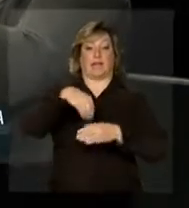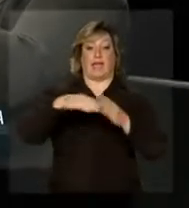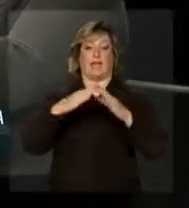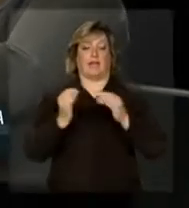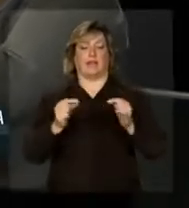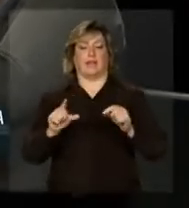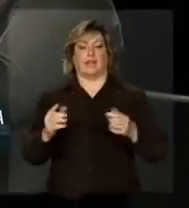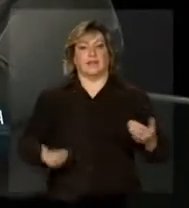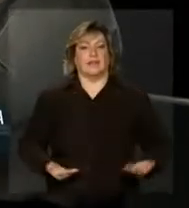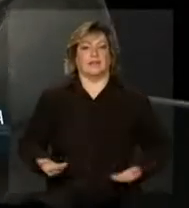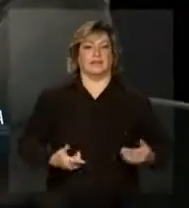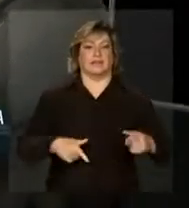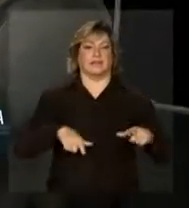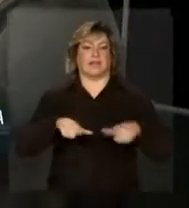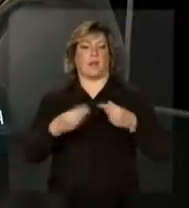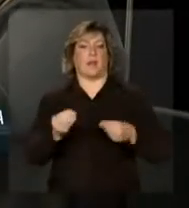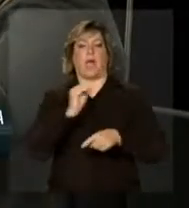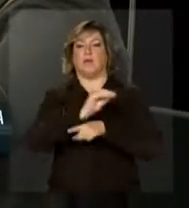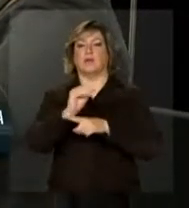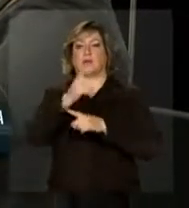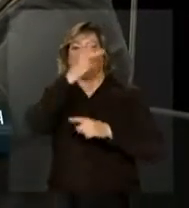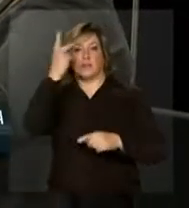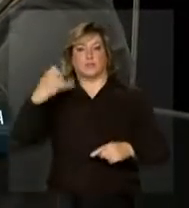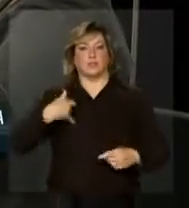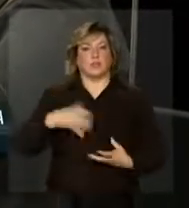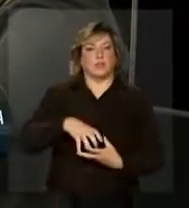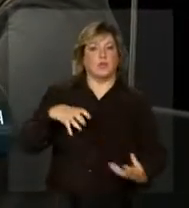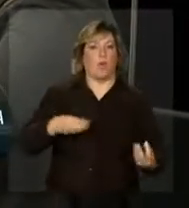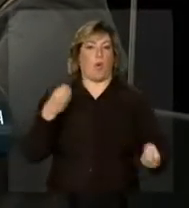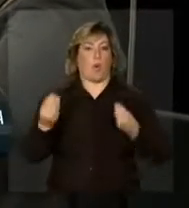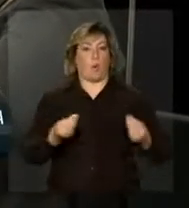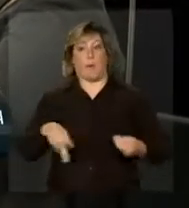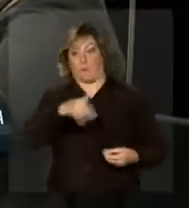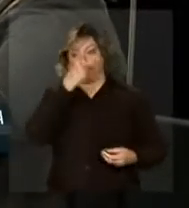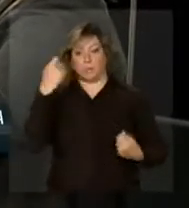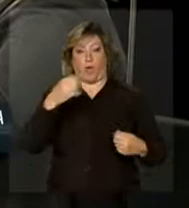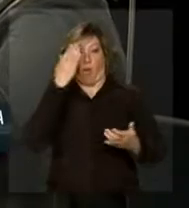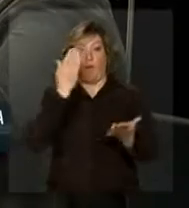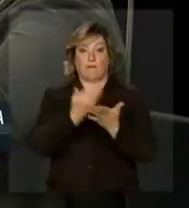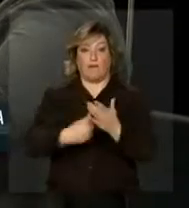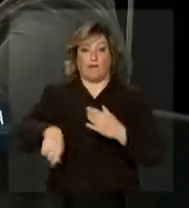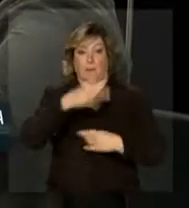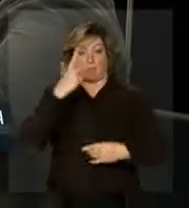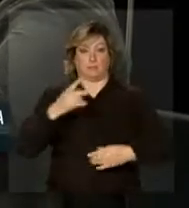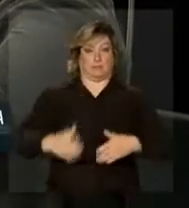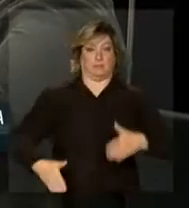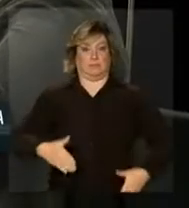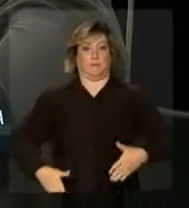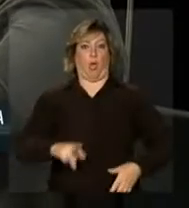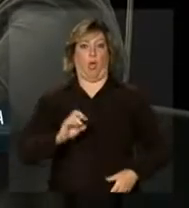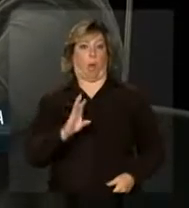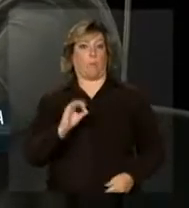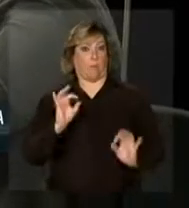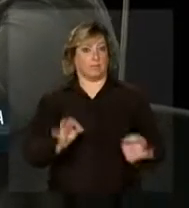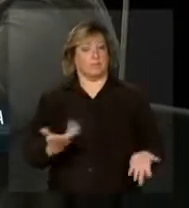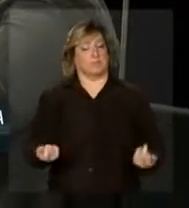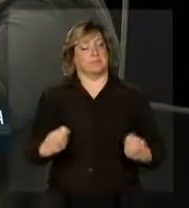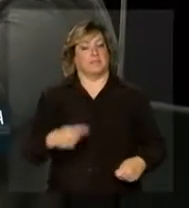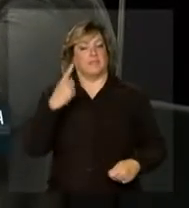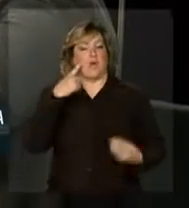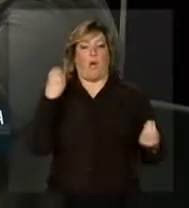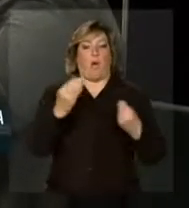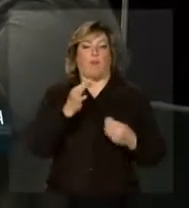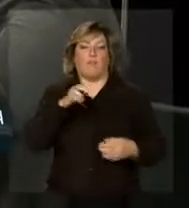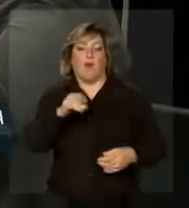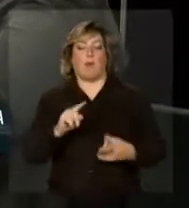em nosso serviço na cozinha de auxílio idoso etc as pessoas precisam ter confiança nos robôs então é uma série de grandeza são envolvidas né forma